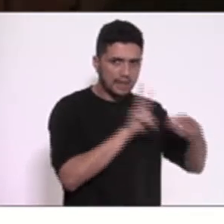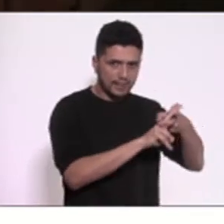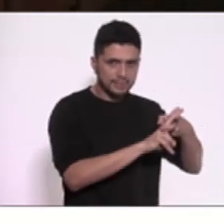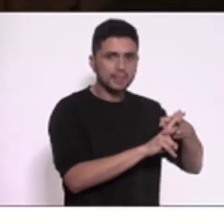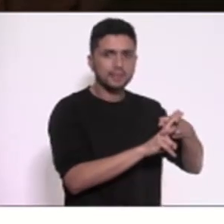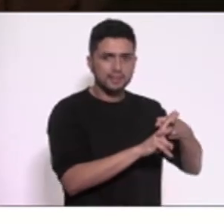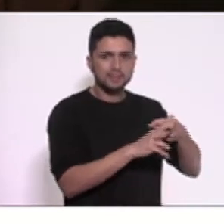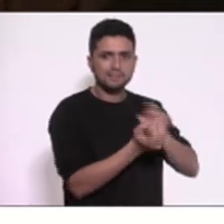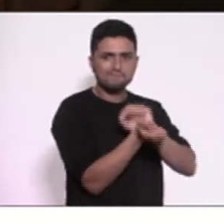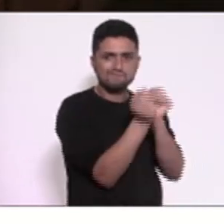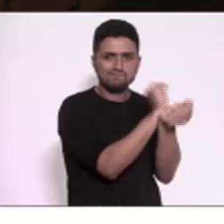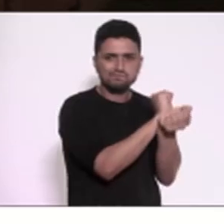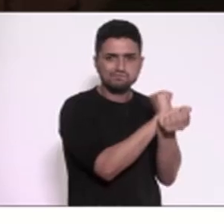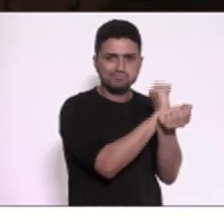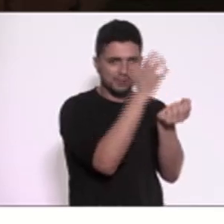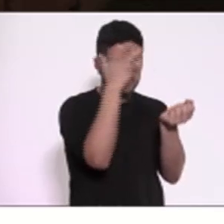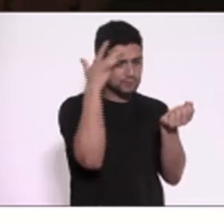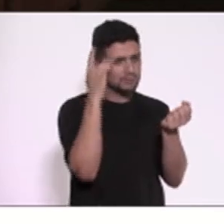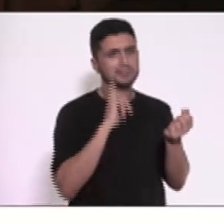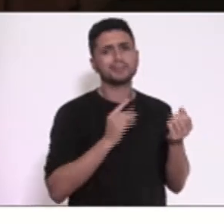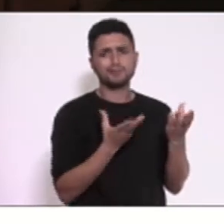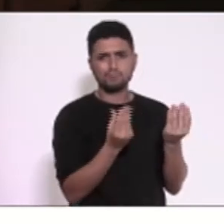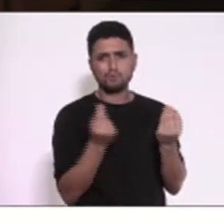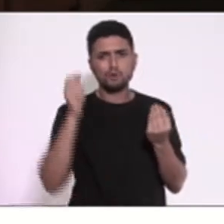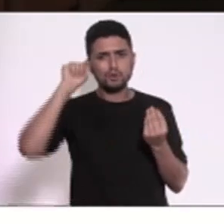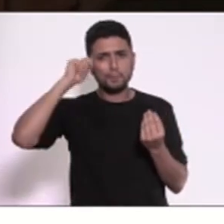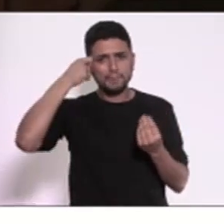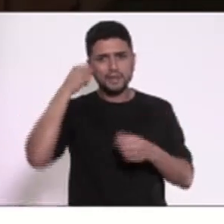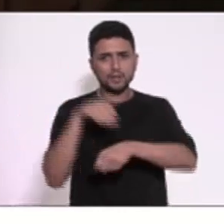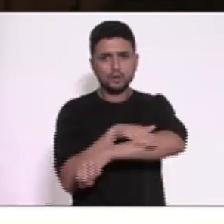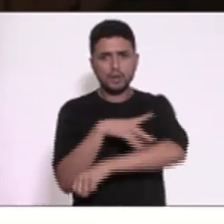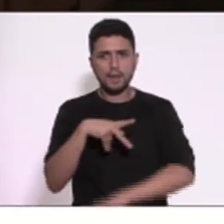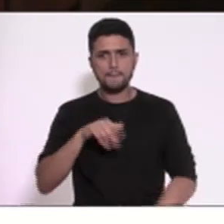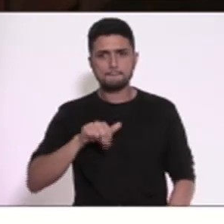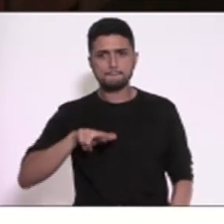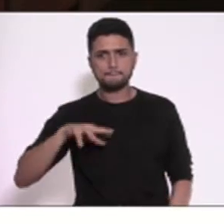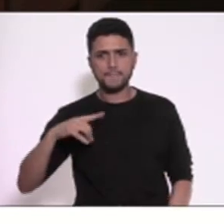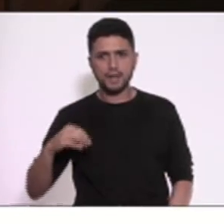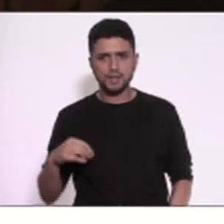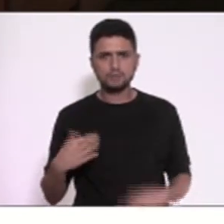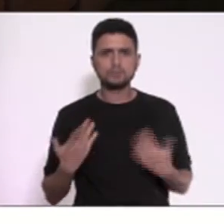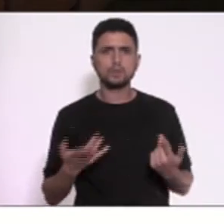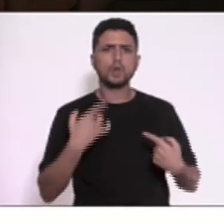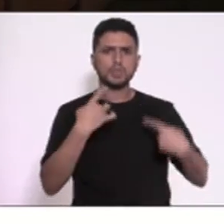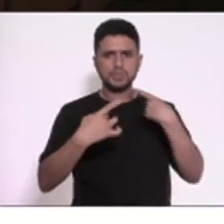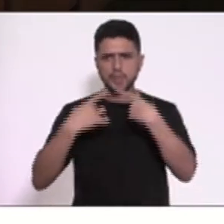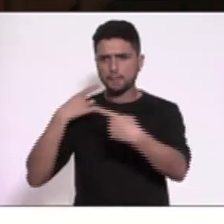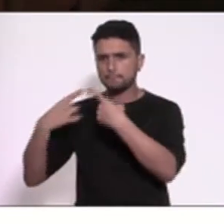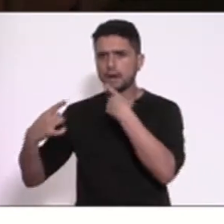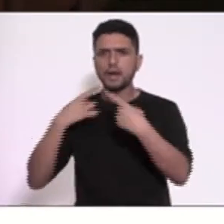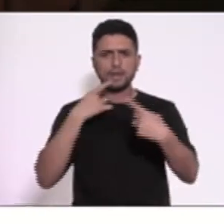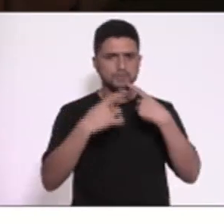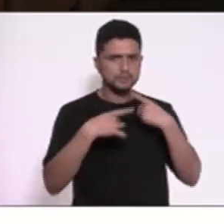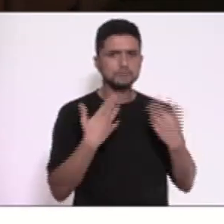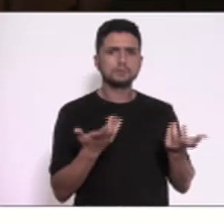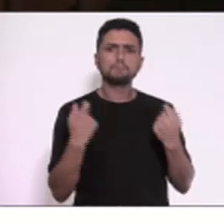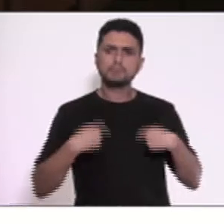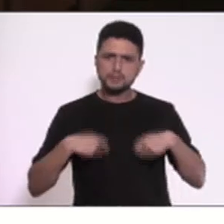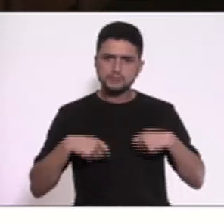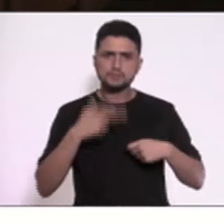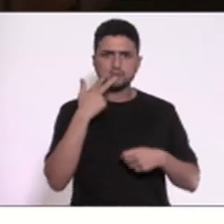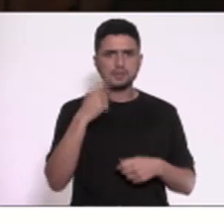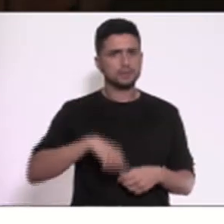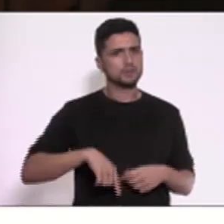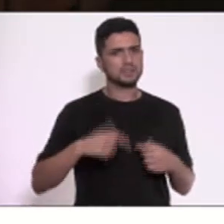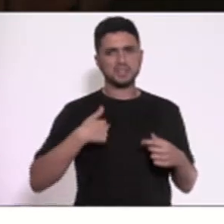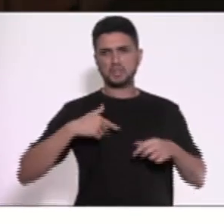de liberdade, a cadeia está cheia de pretos e pardos. Então, acho que é o debate que a gente quer suscitar aqui nessa casa. Não vejo com